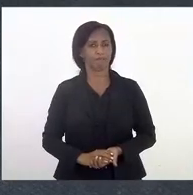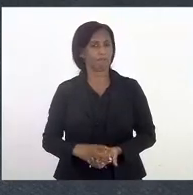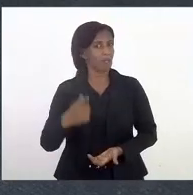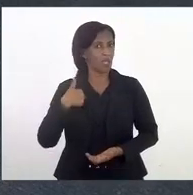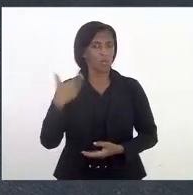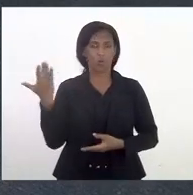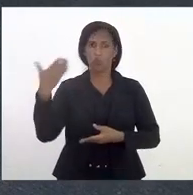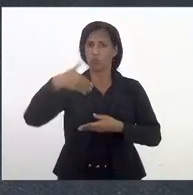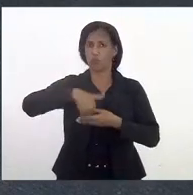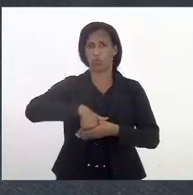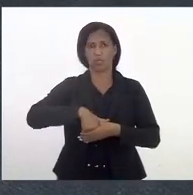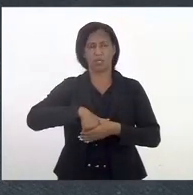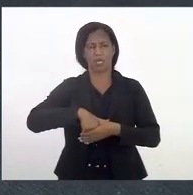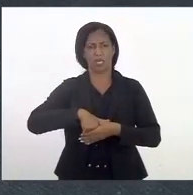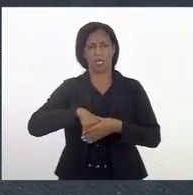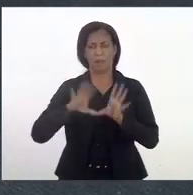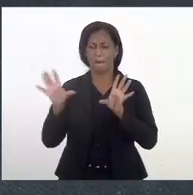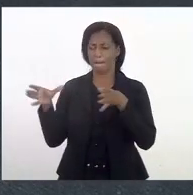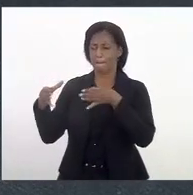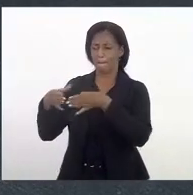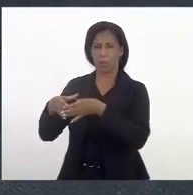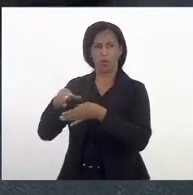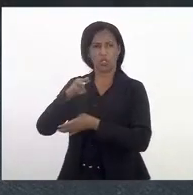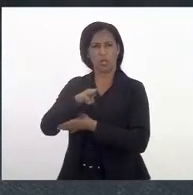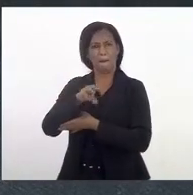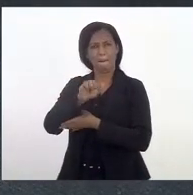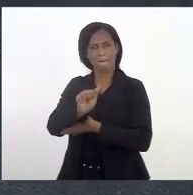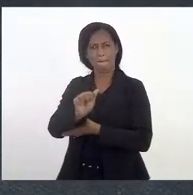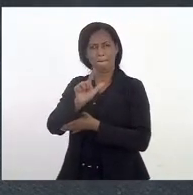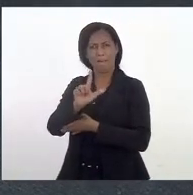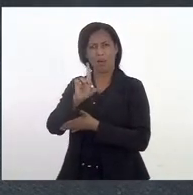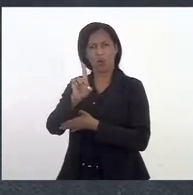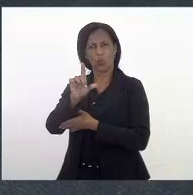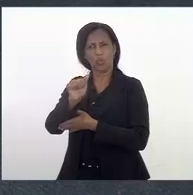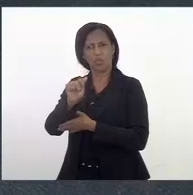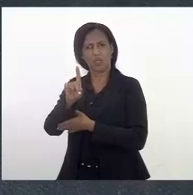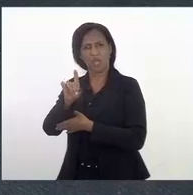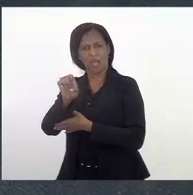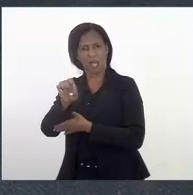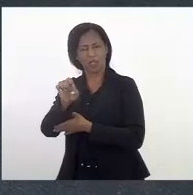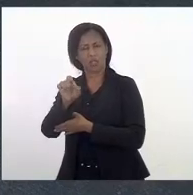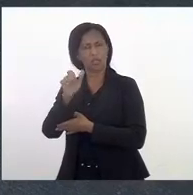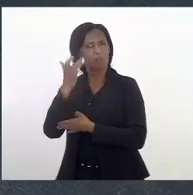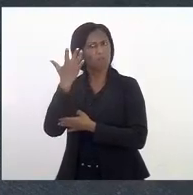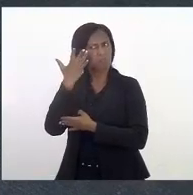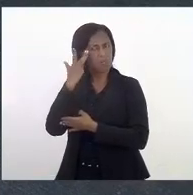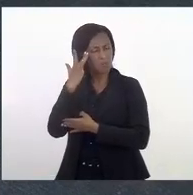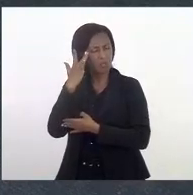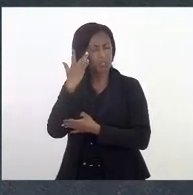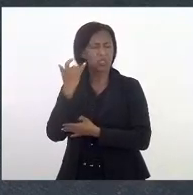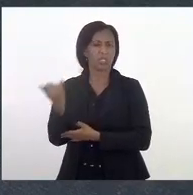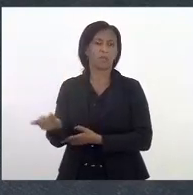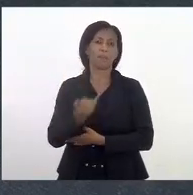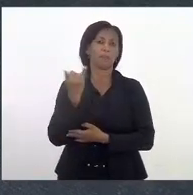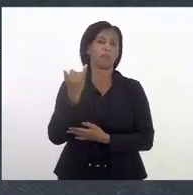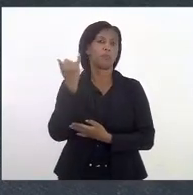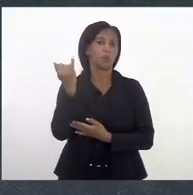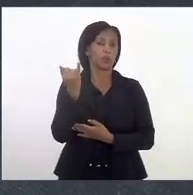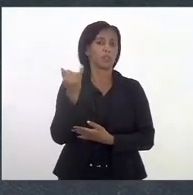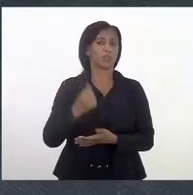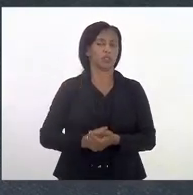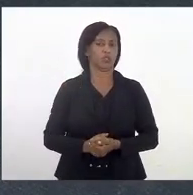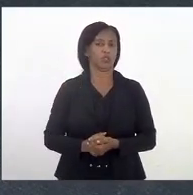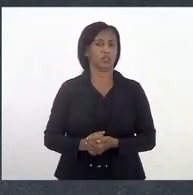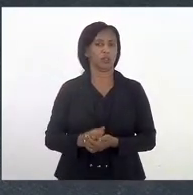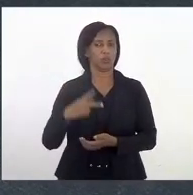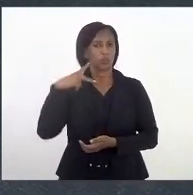voltei no pacote de maldade mas achei pertinente que o Parlamento compreende-se a sua missão que